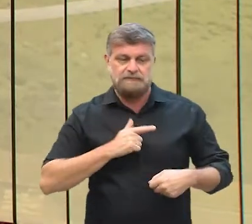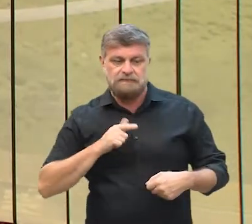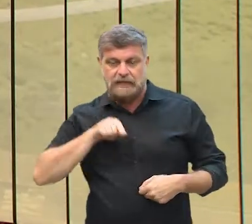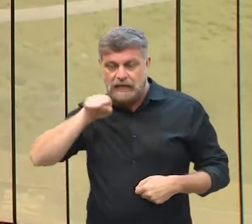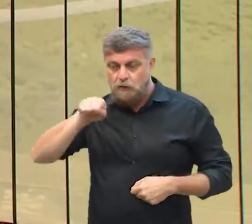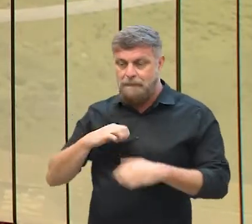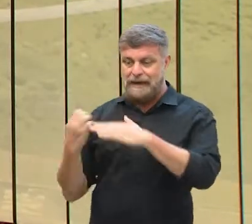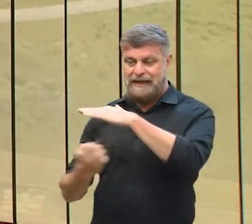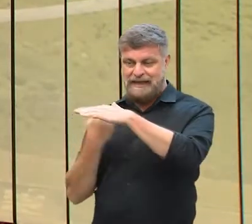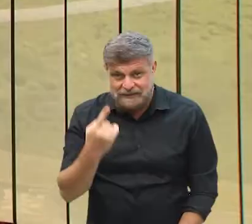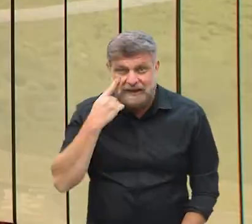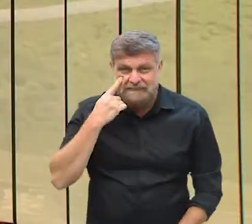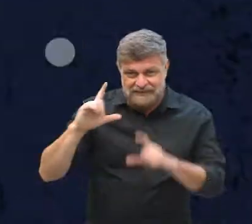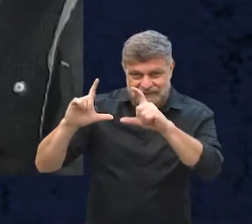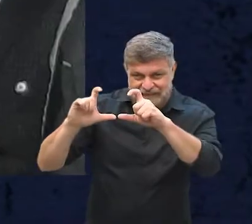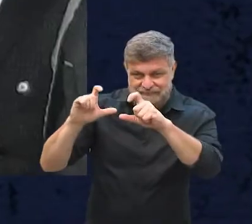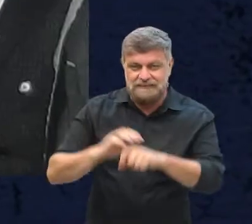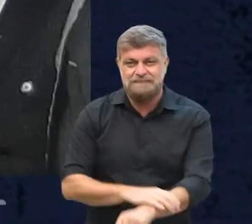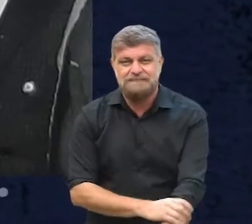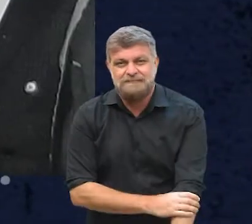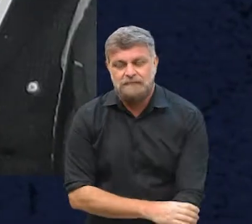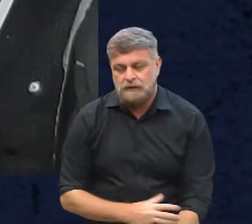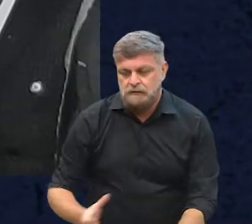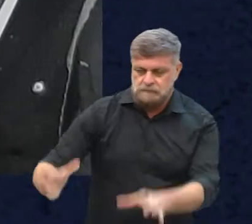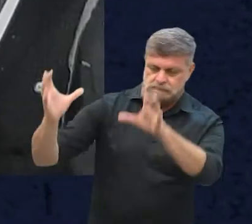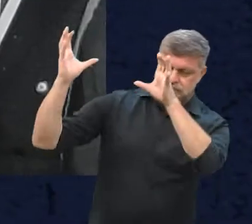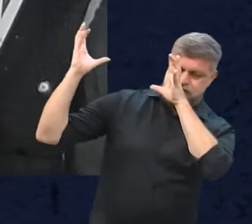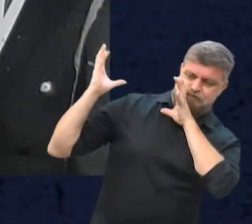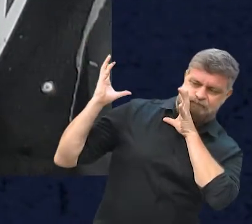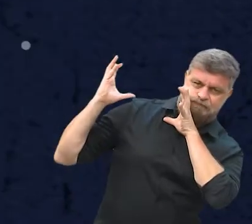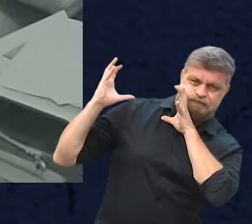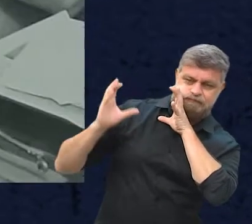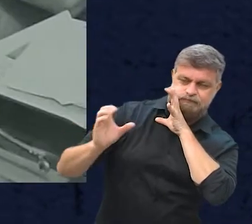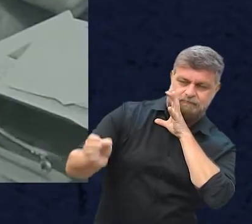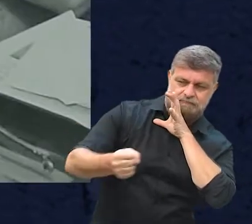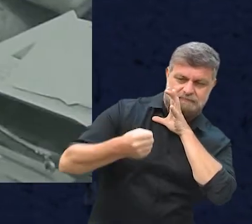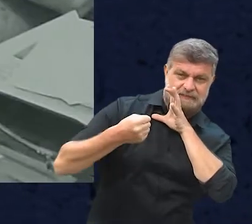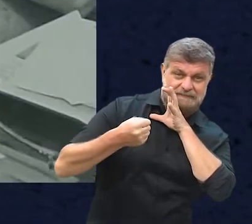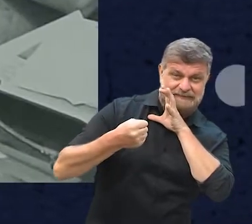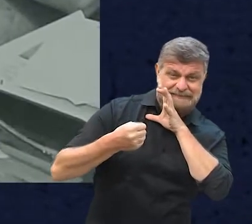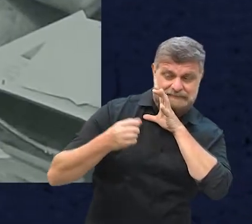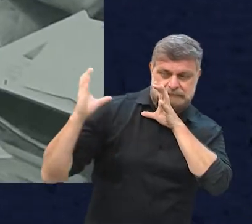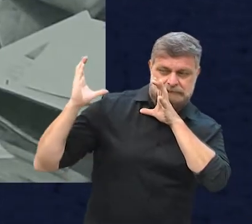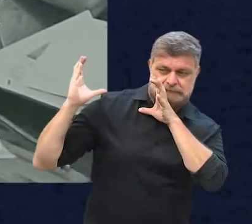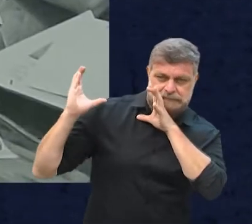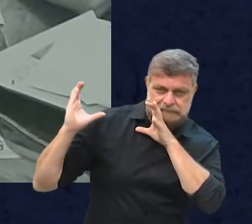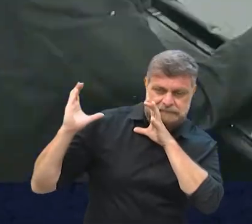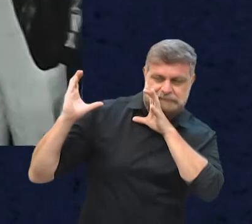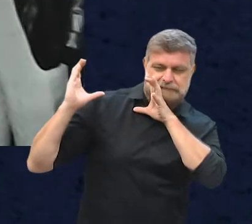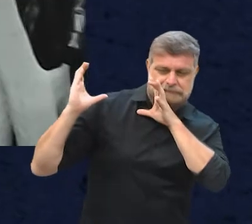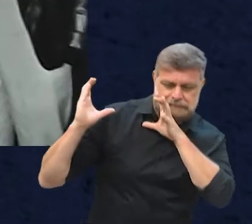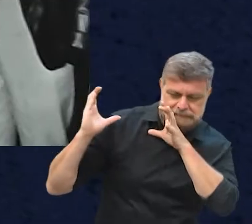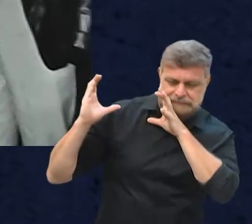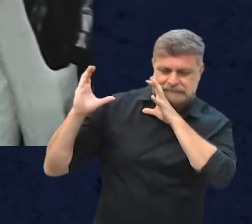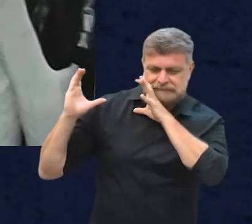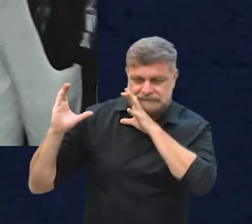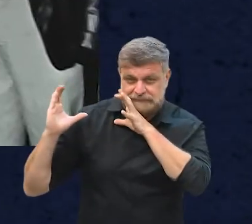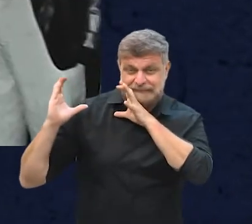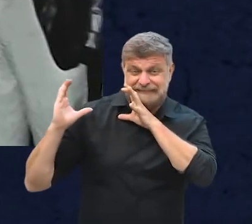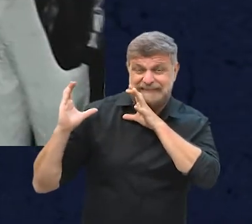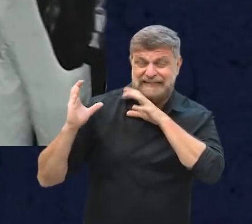coisa, porque nós sempre tivemos perseverança. Eu sempre tive perseverança, vontade de vencer e muita fé em Deus. E